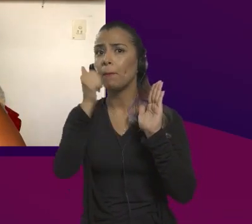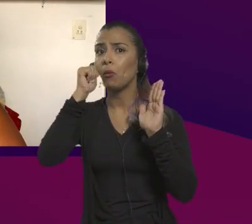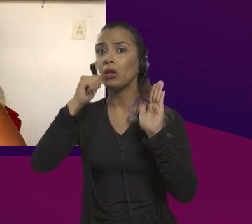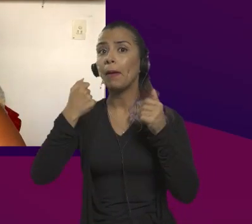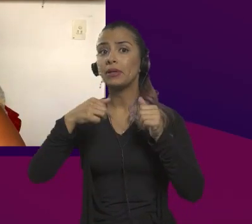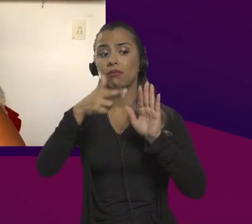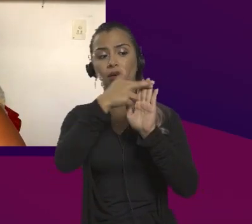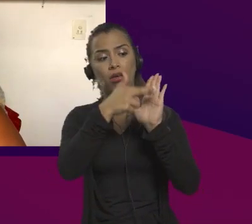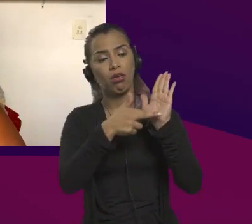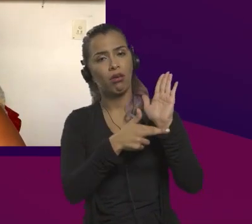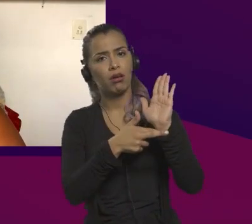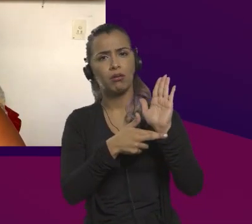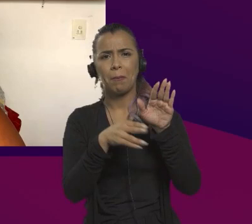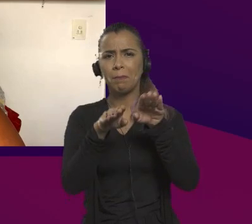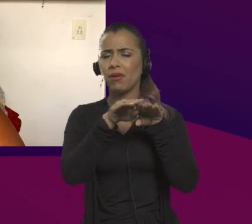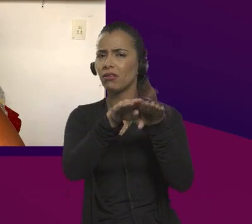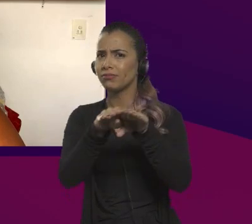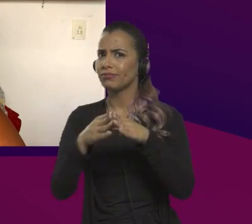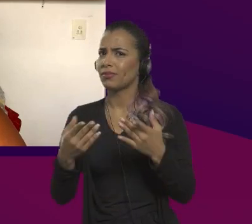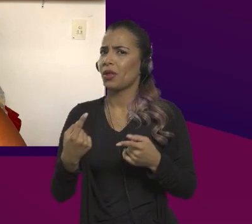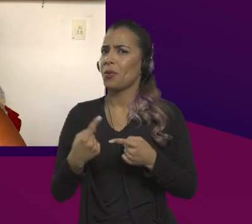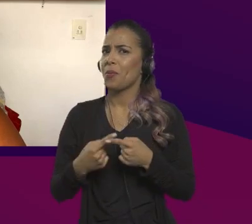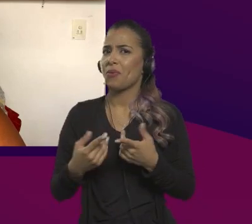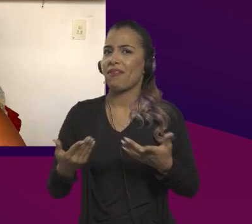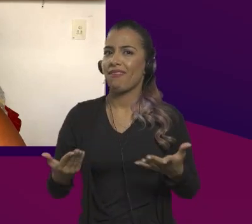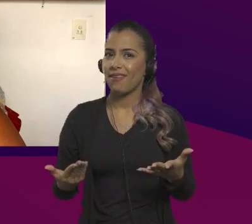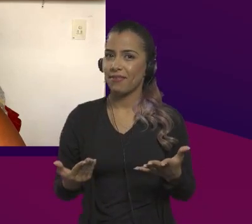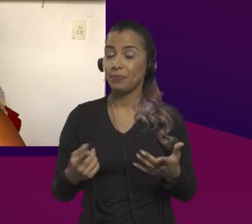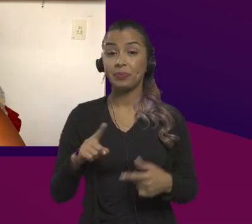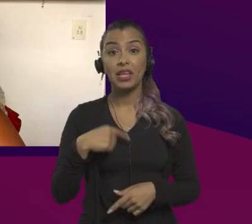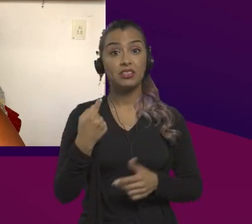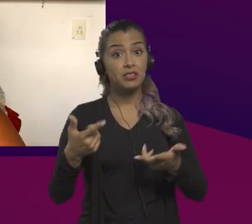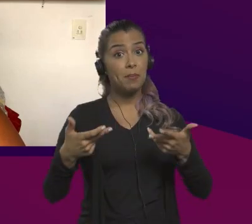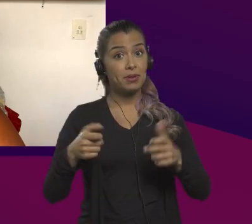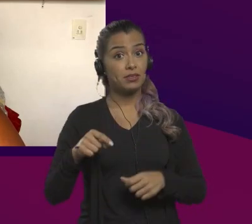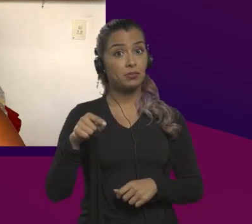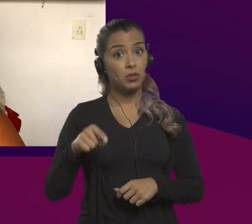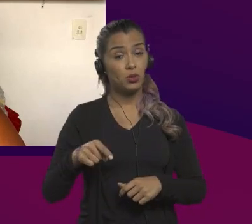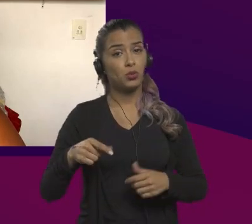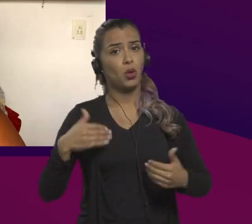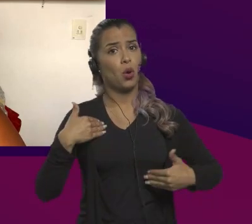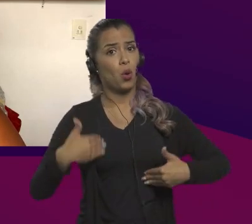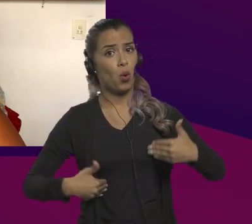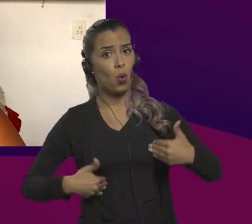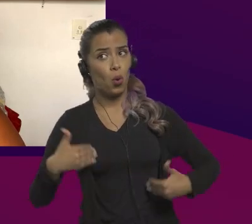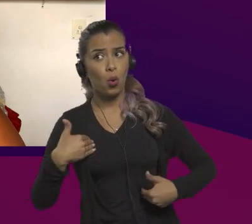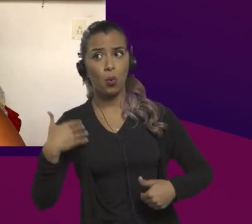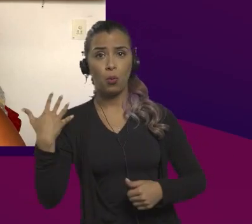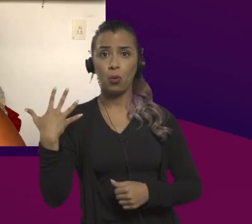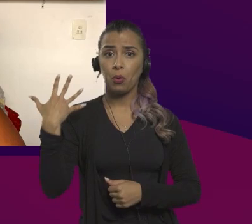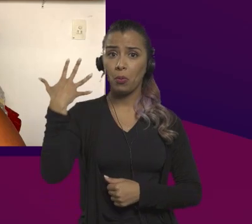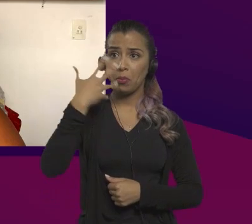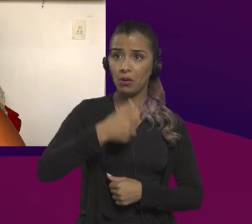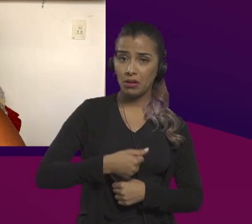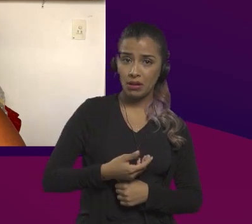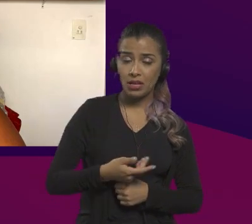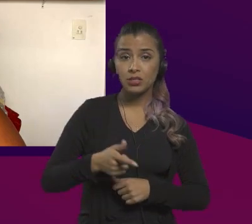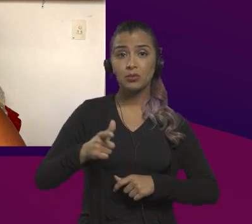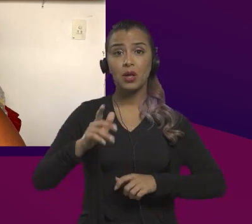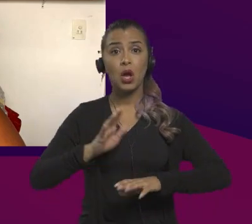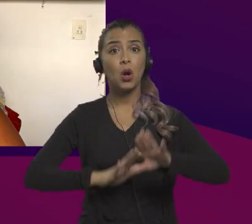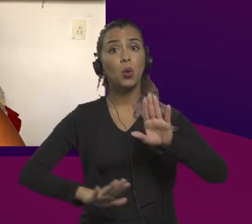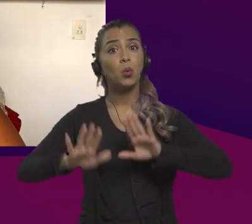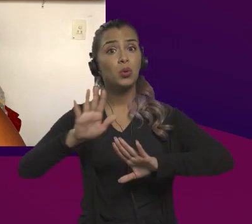Então a gente tem observado isso e tomar cuidado para não esvaziar